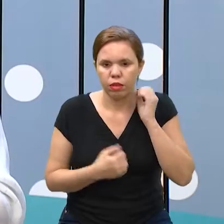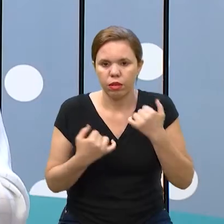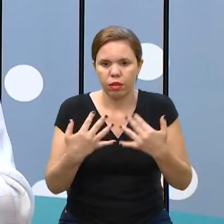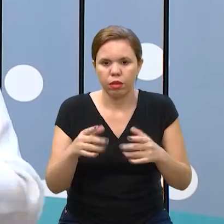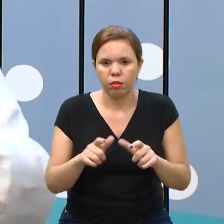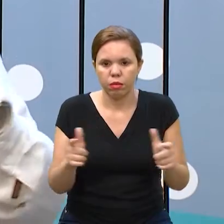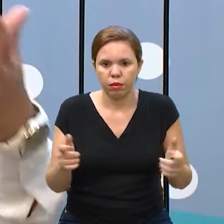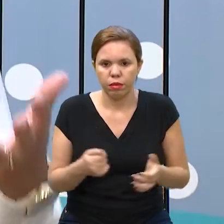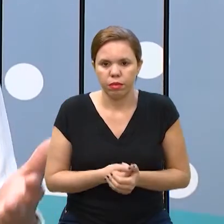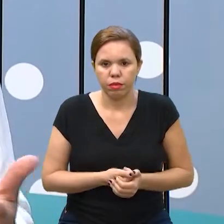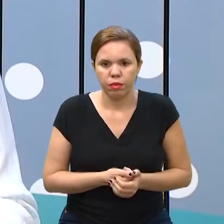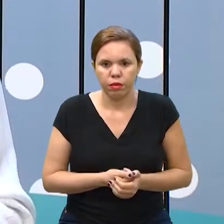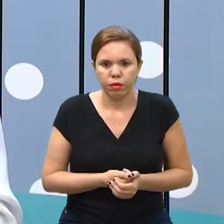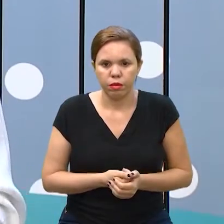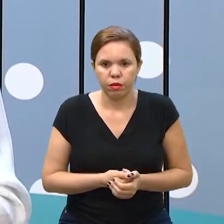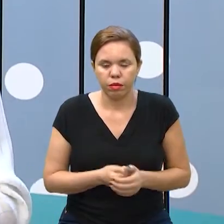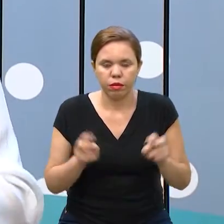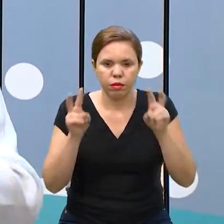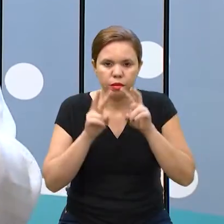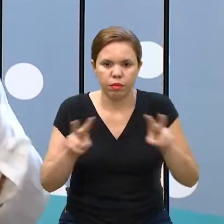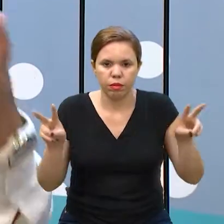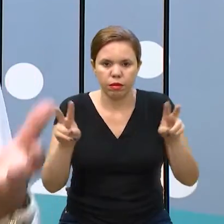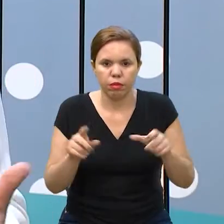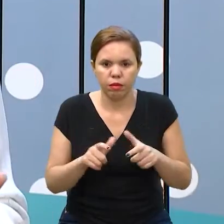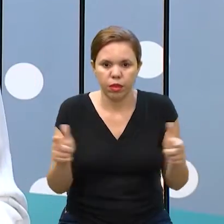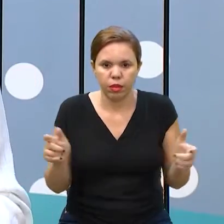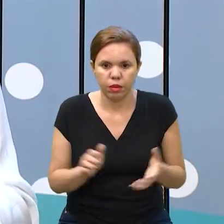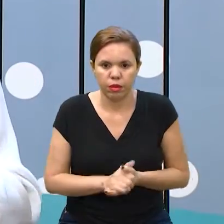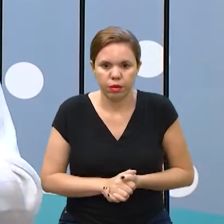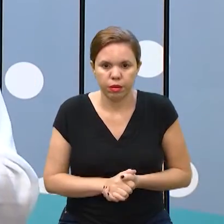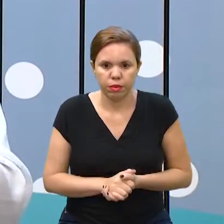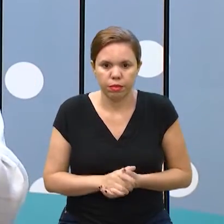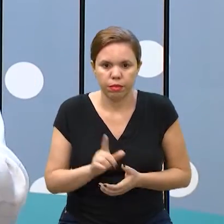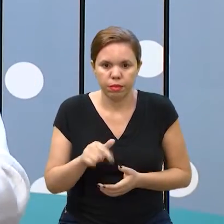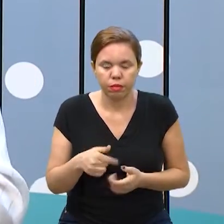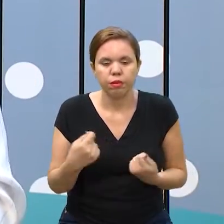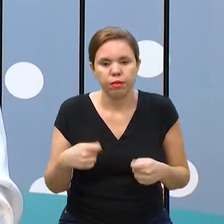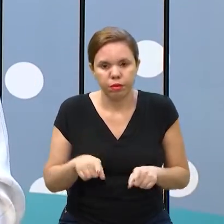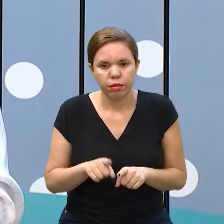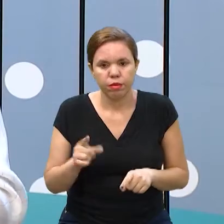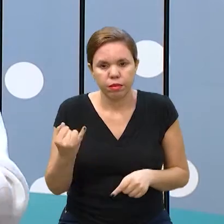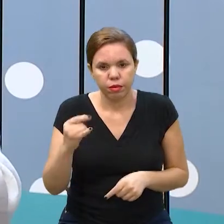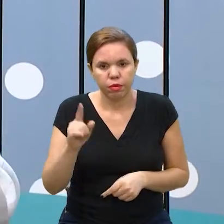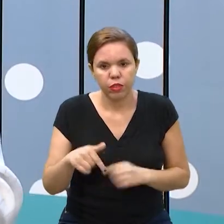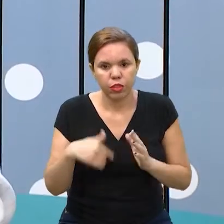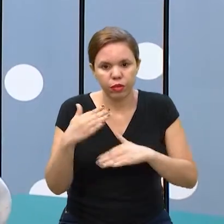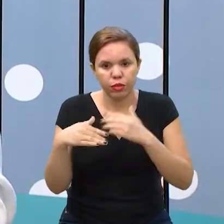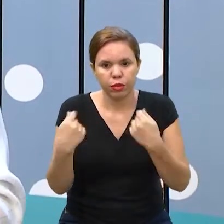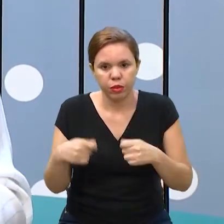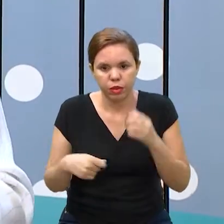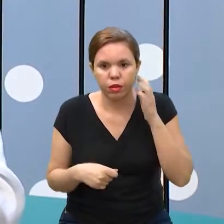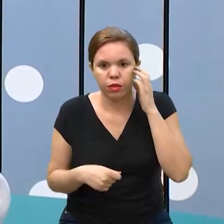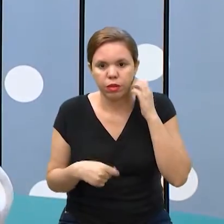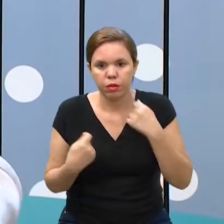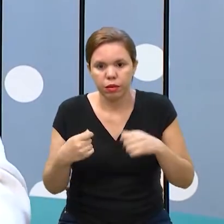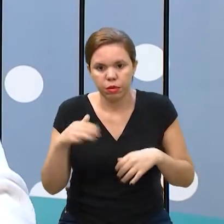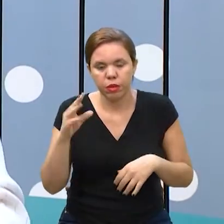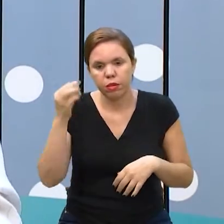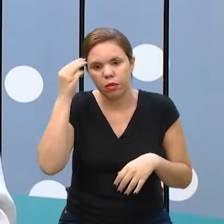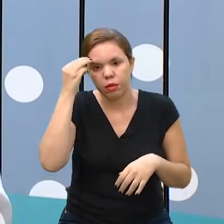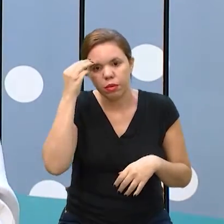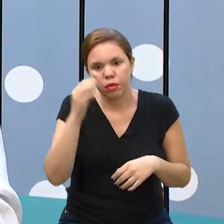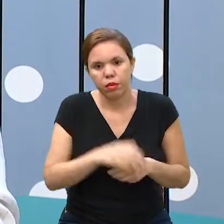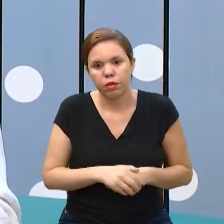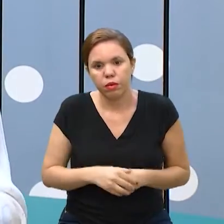lidar com públicos maiores, com uma visibilidade maior, é inevitável você ter que evoluir. Você vai precisar de